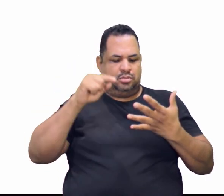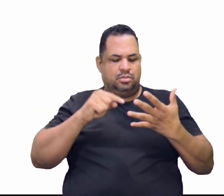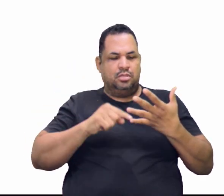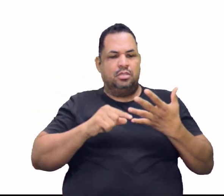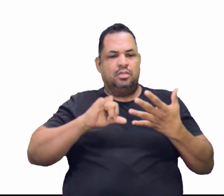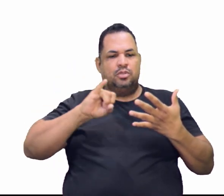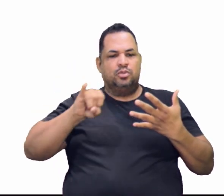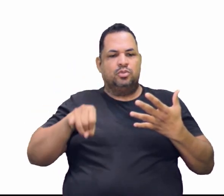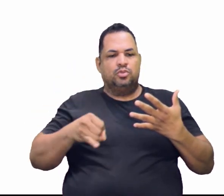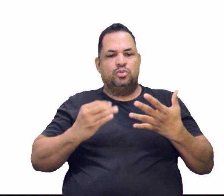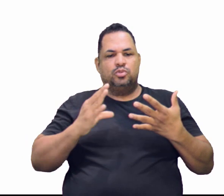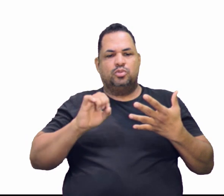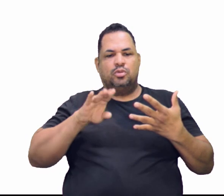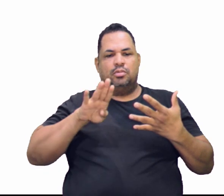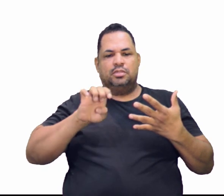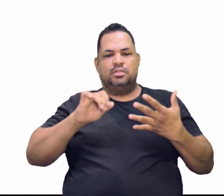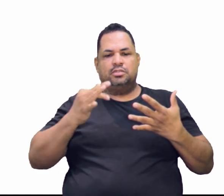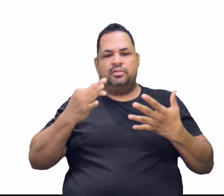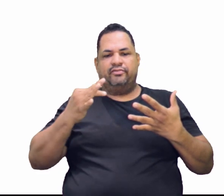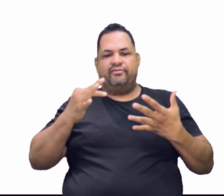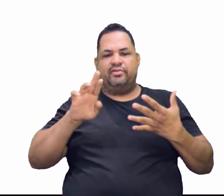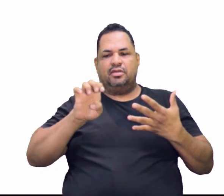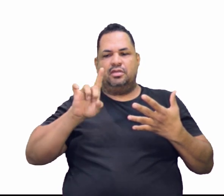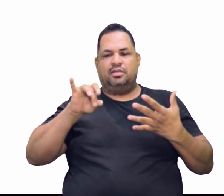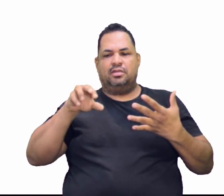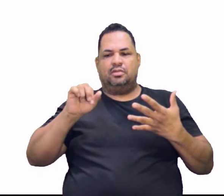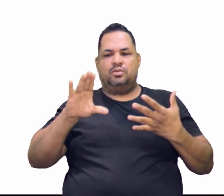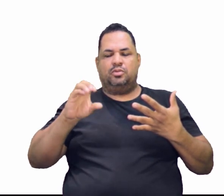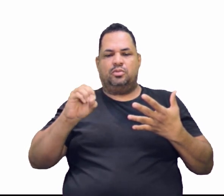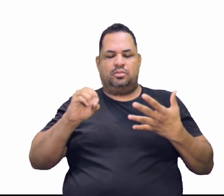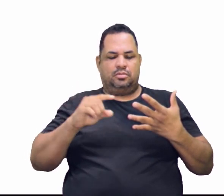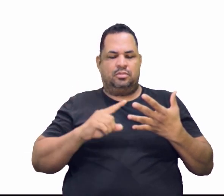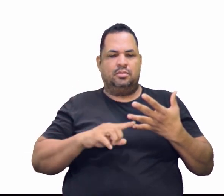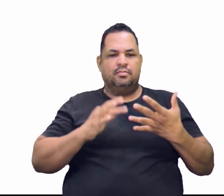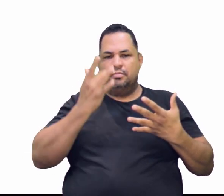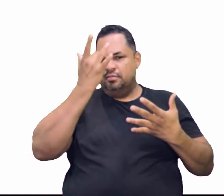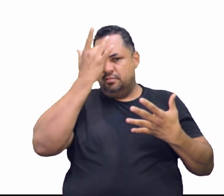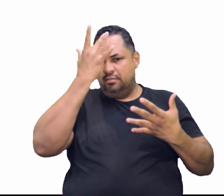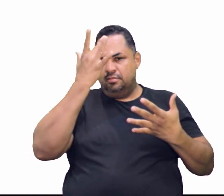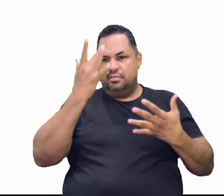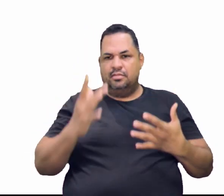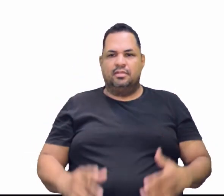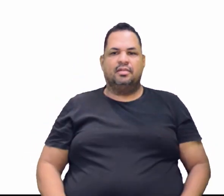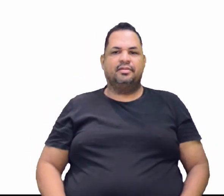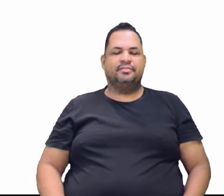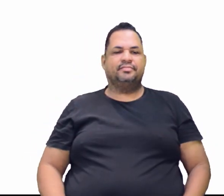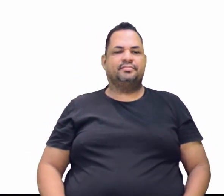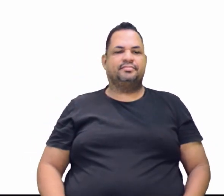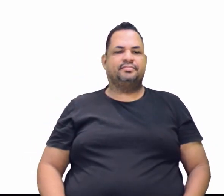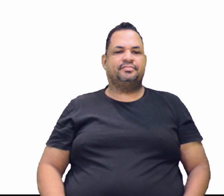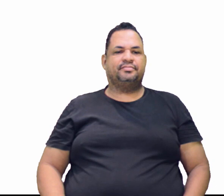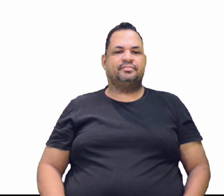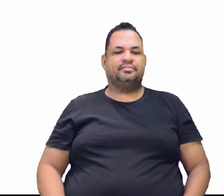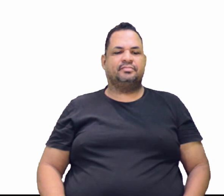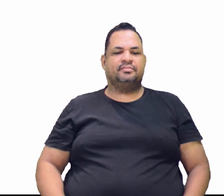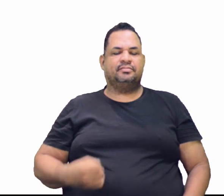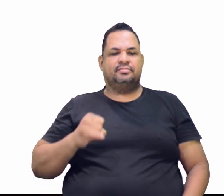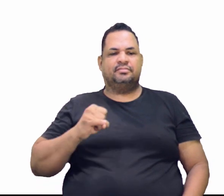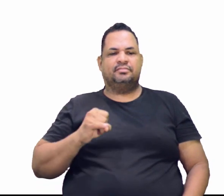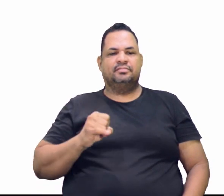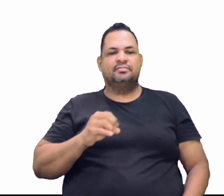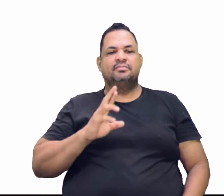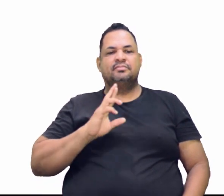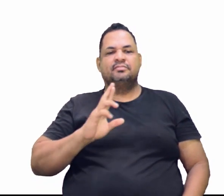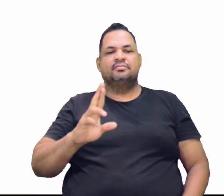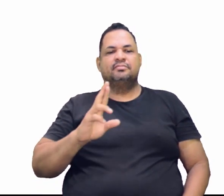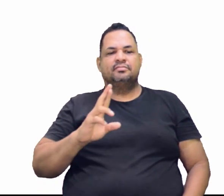E letra E. João Batista Figueiredo. Tá fácil, né? Tá fácil. Se você